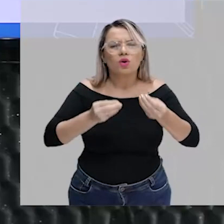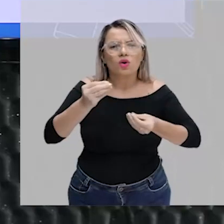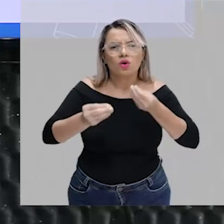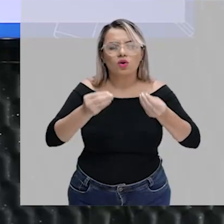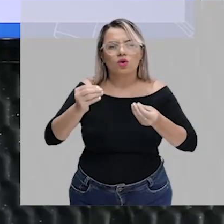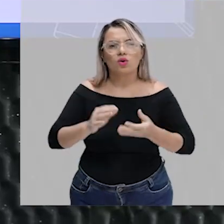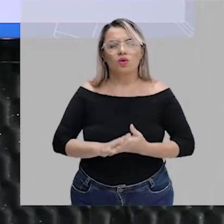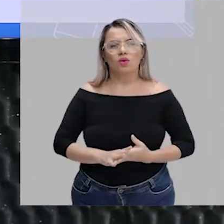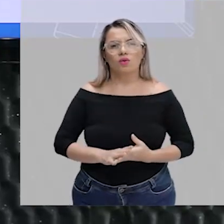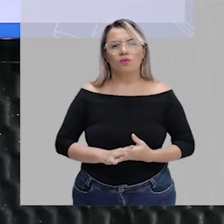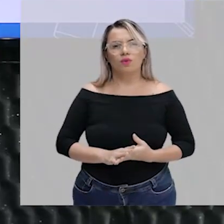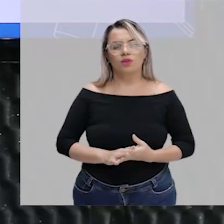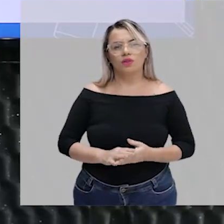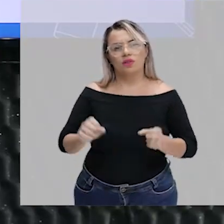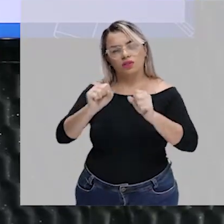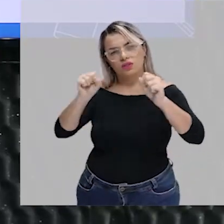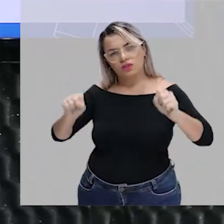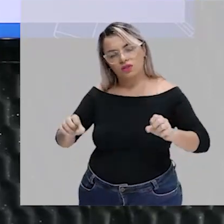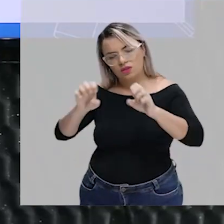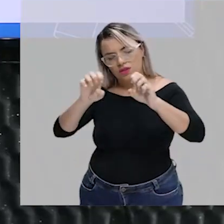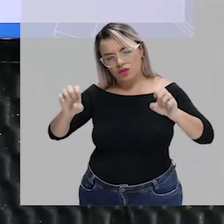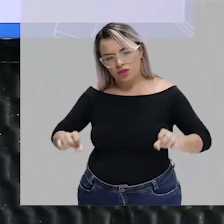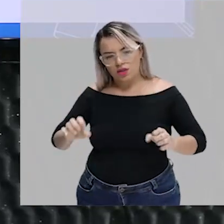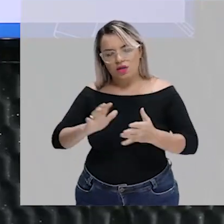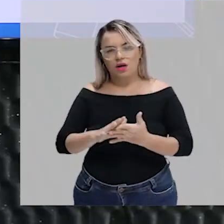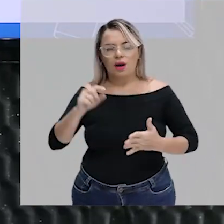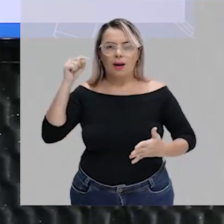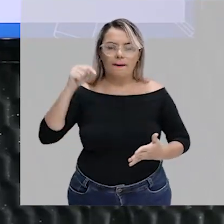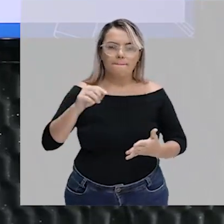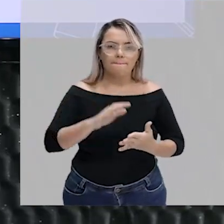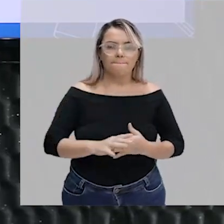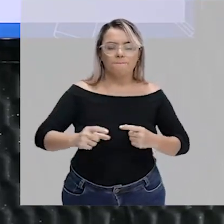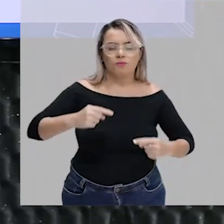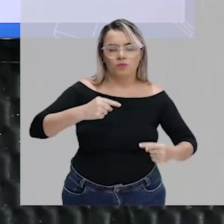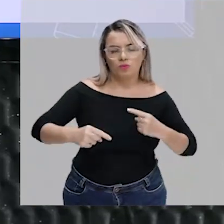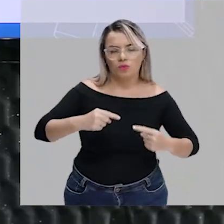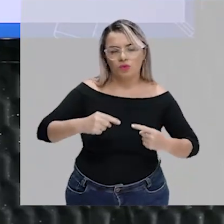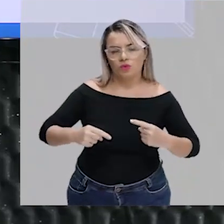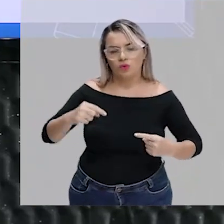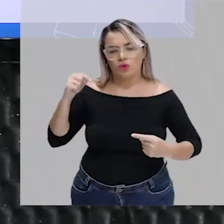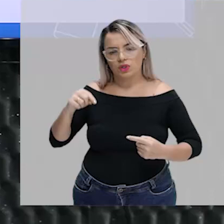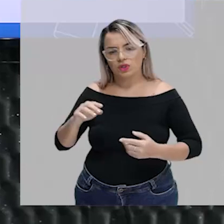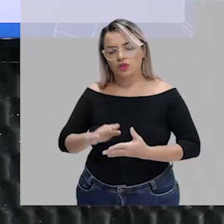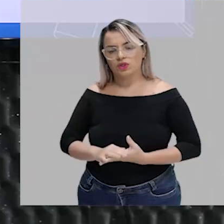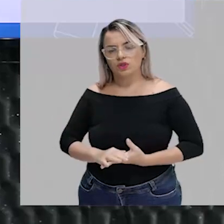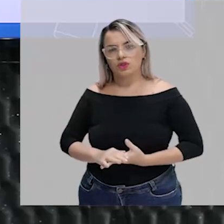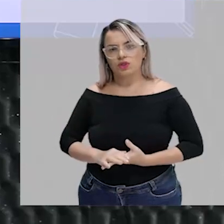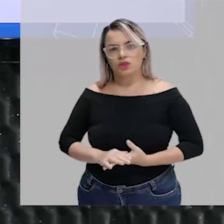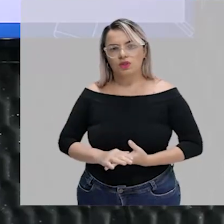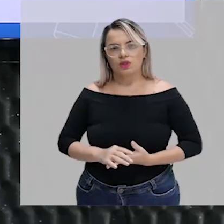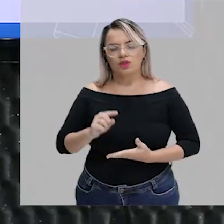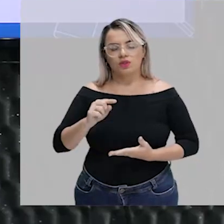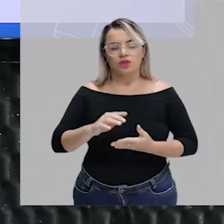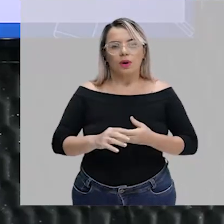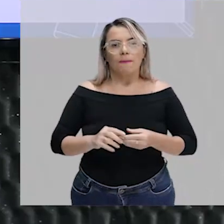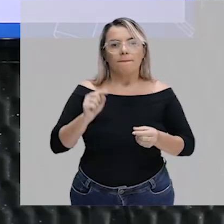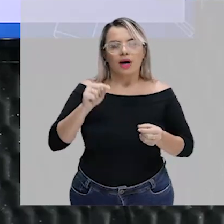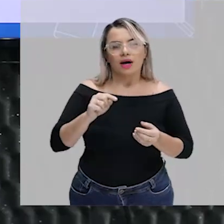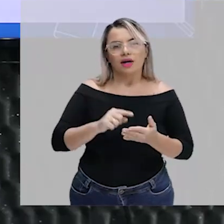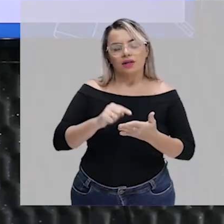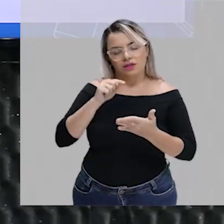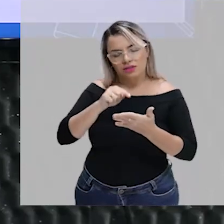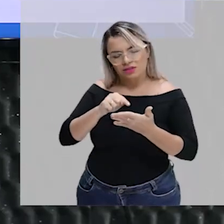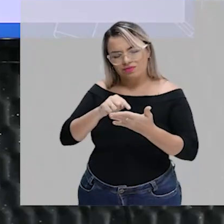a estrutura política e burocrática no país. E isso marcou os primeiros anos da independência no Brasil.